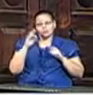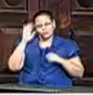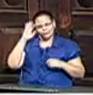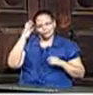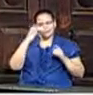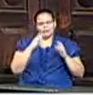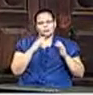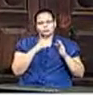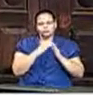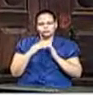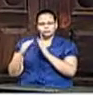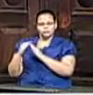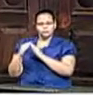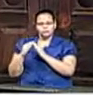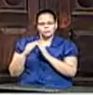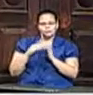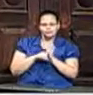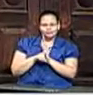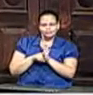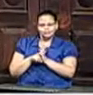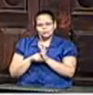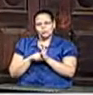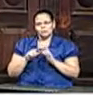resolveram se mobilizar